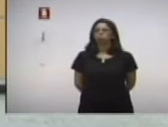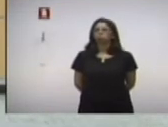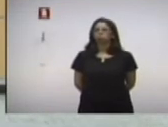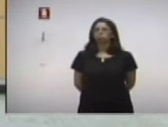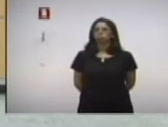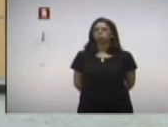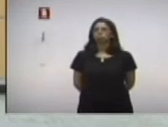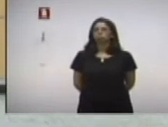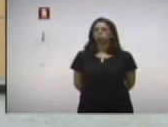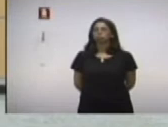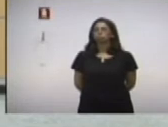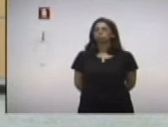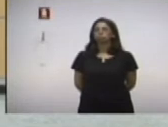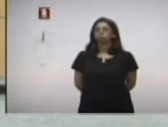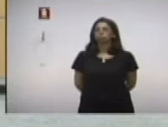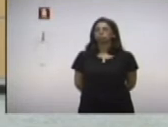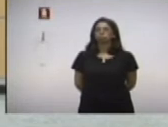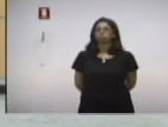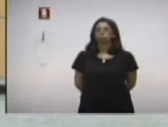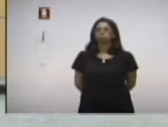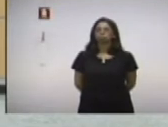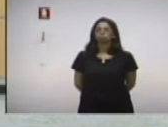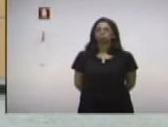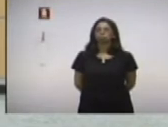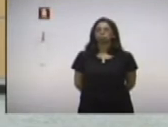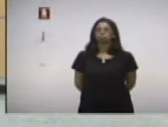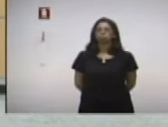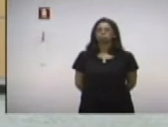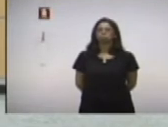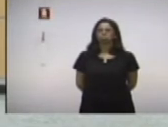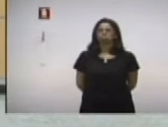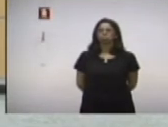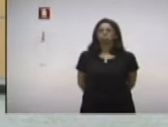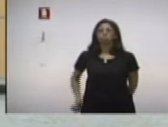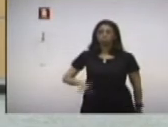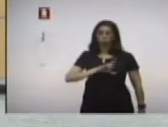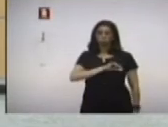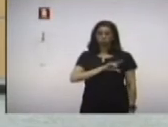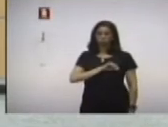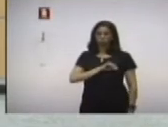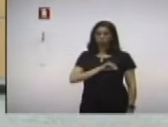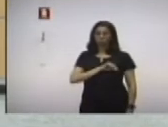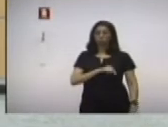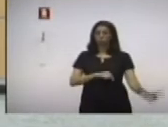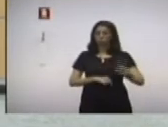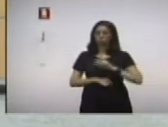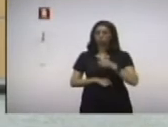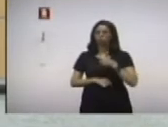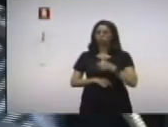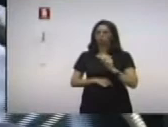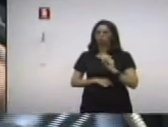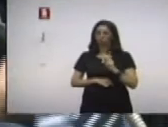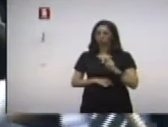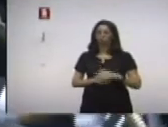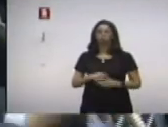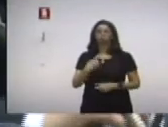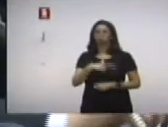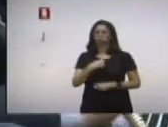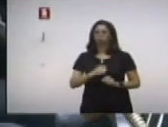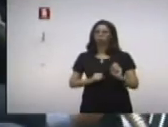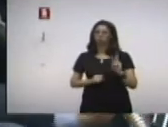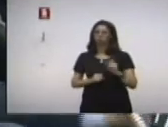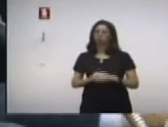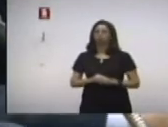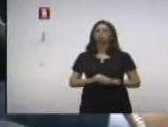E aí E aí Olá eu sou Custódio já Doutor João Mota